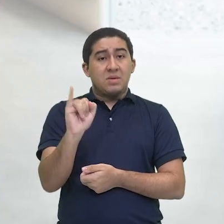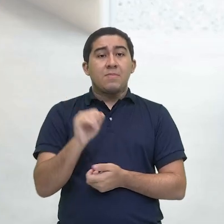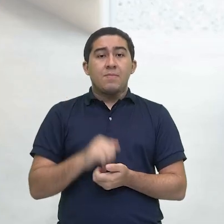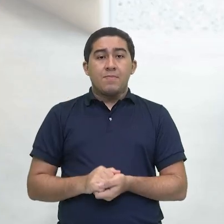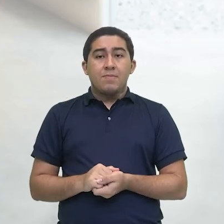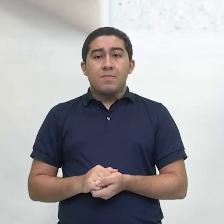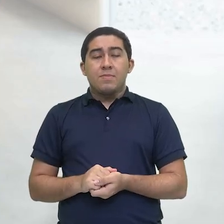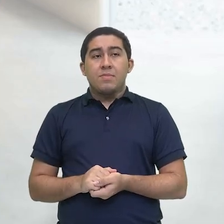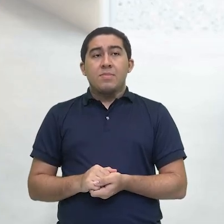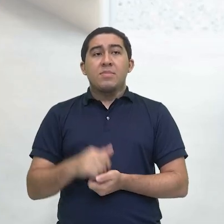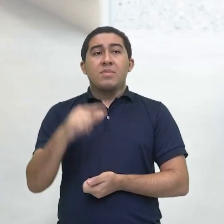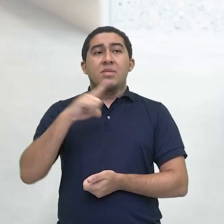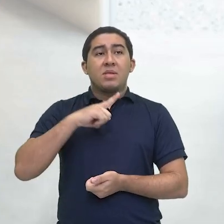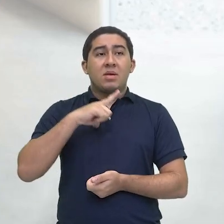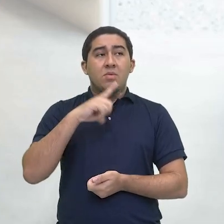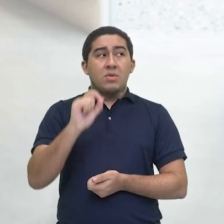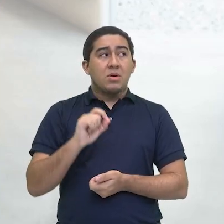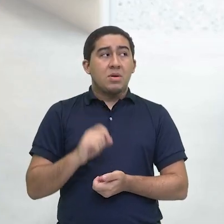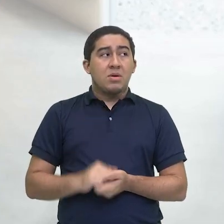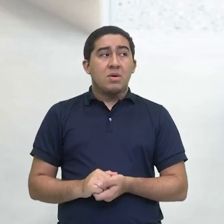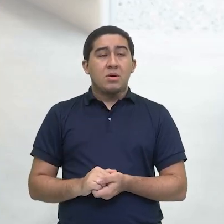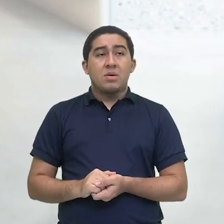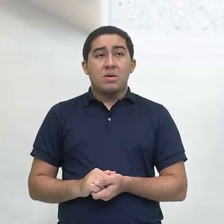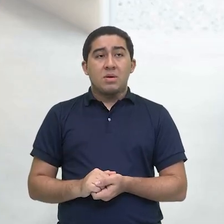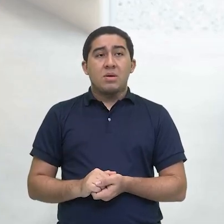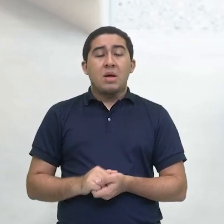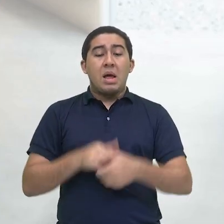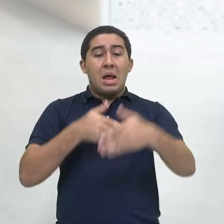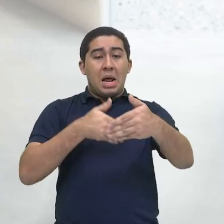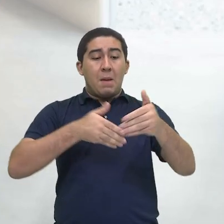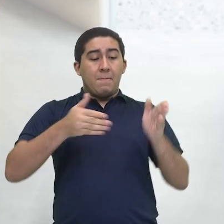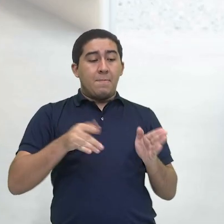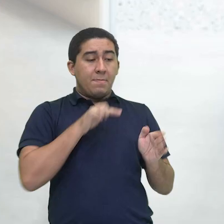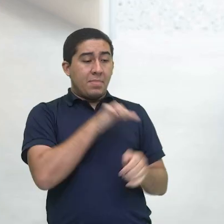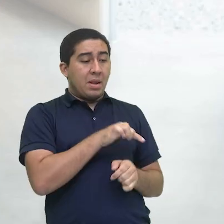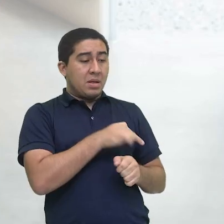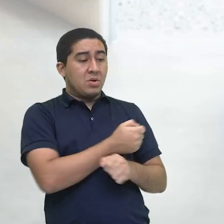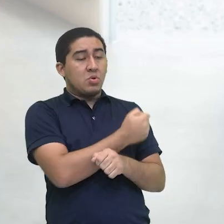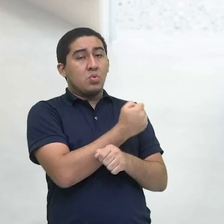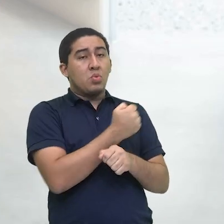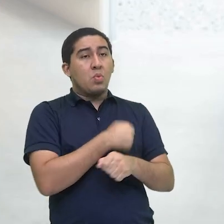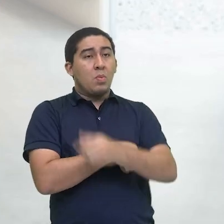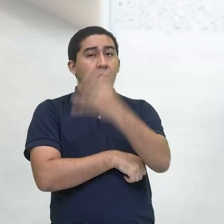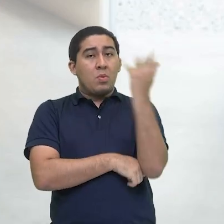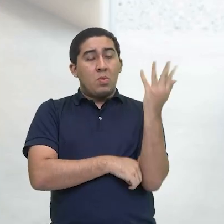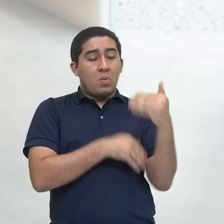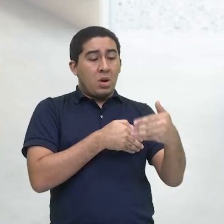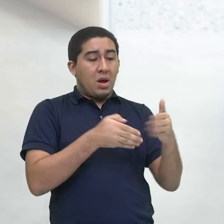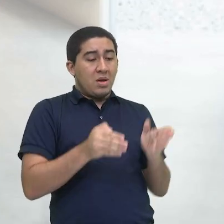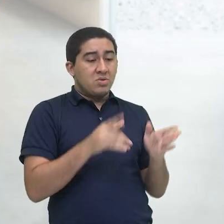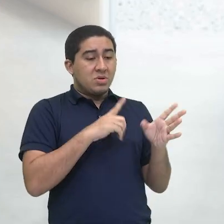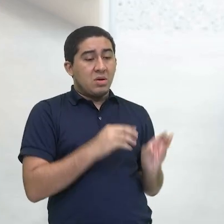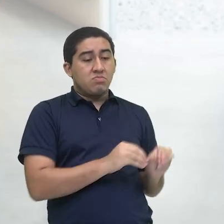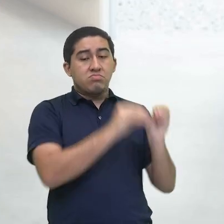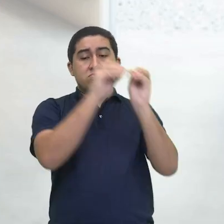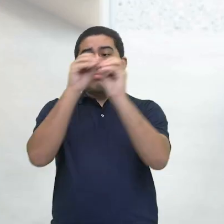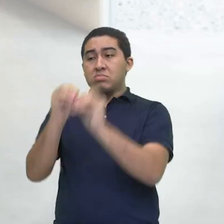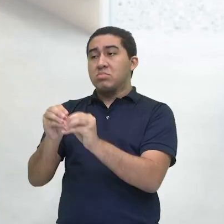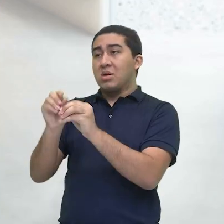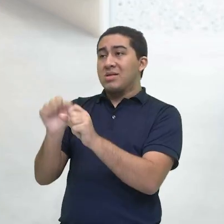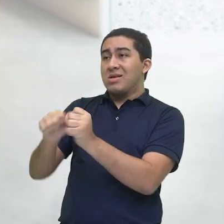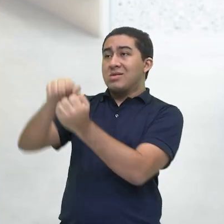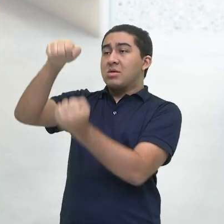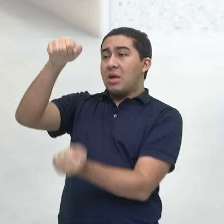eu pegar aquela planta do meu quarto e colocar lá na janela, seria